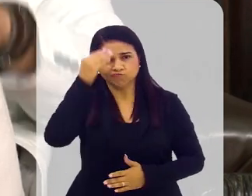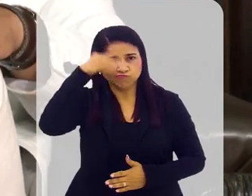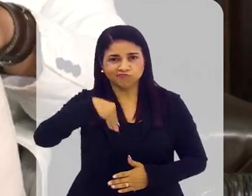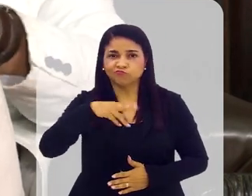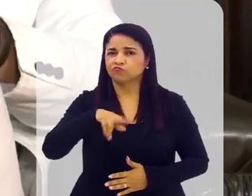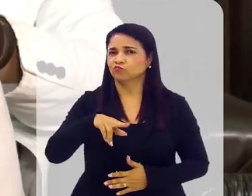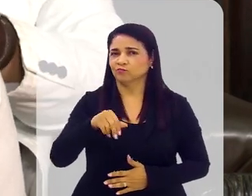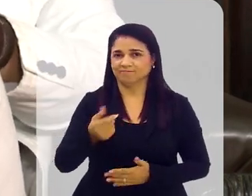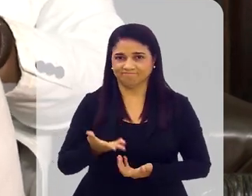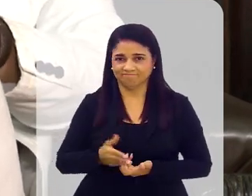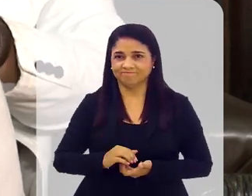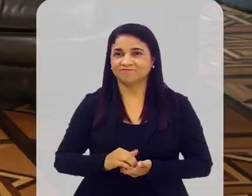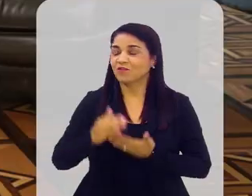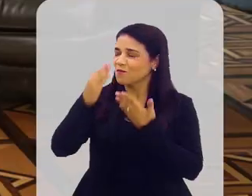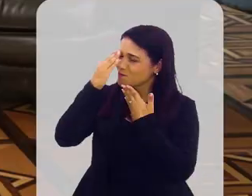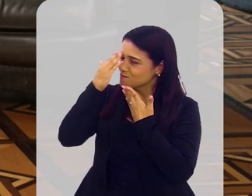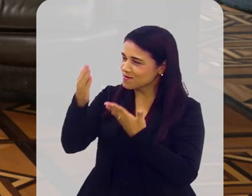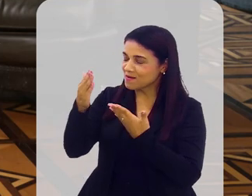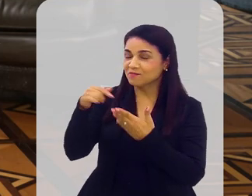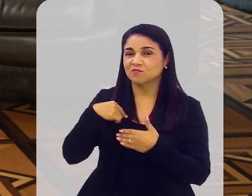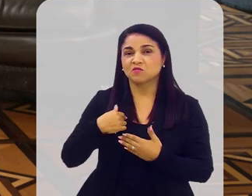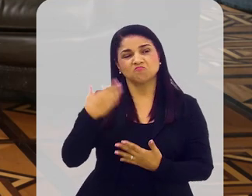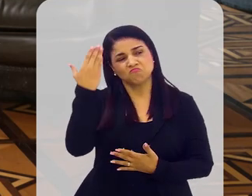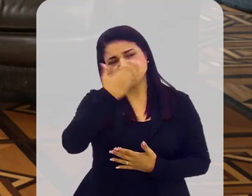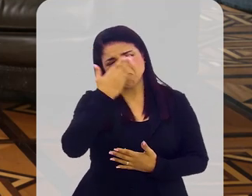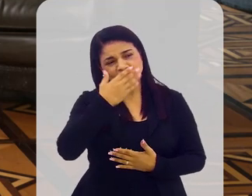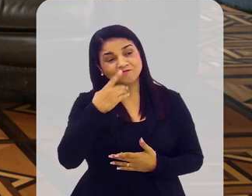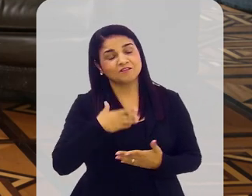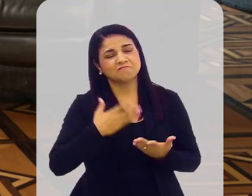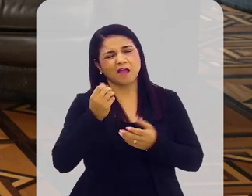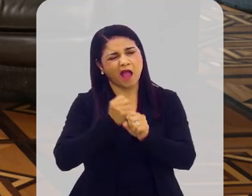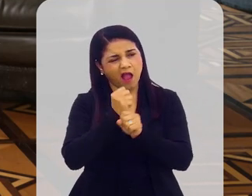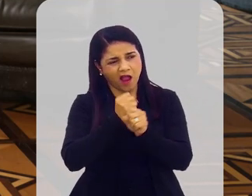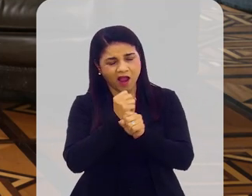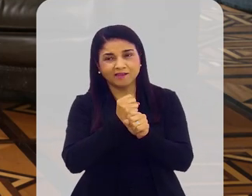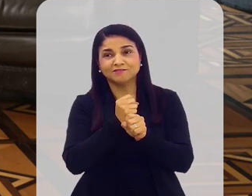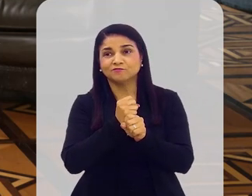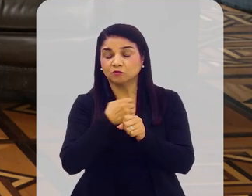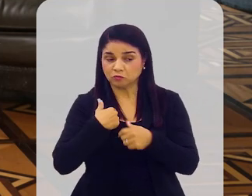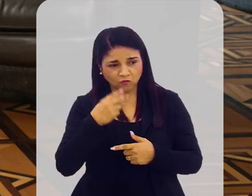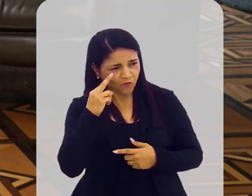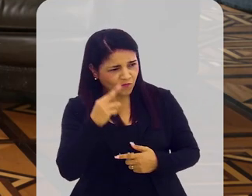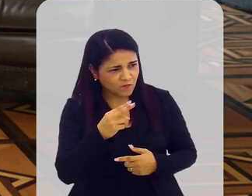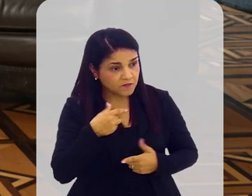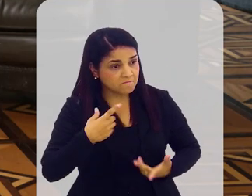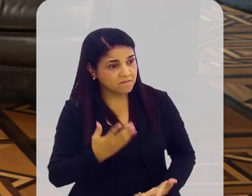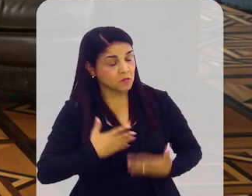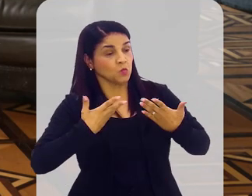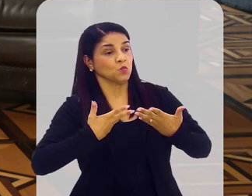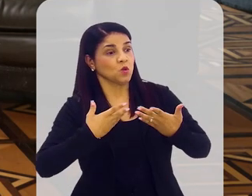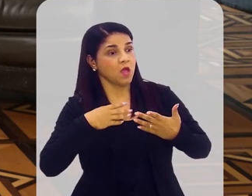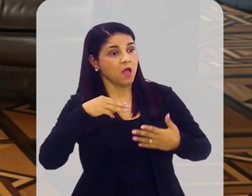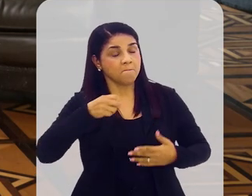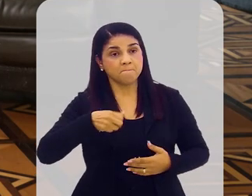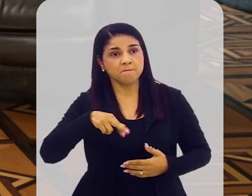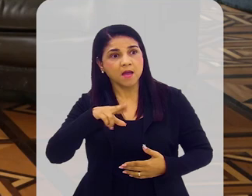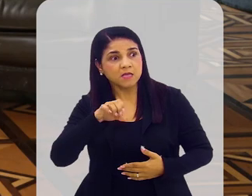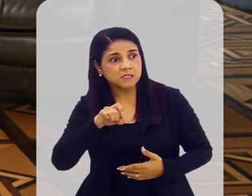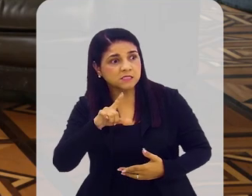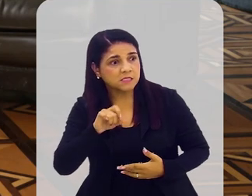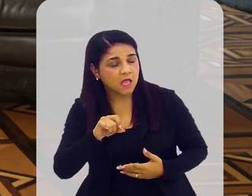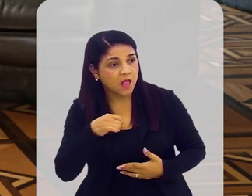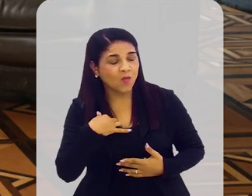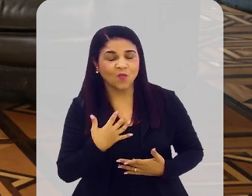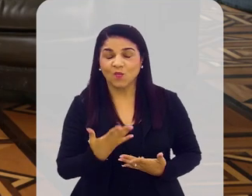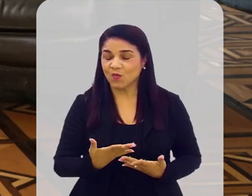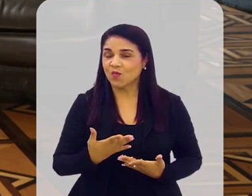desistir. Obrigado. Não, você é um cara, eu não lhe vejo há muito tempo, e eu, quando lhe vi ali, eu ganhei um susto, eu falei assim, cara, Marcelo, eu não